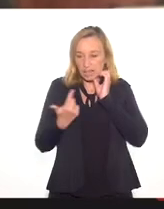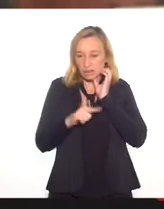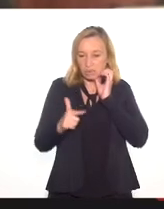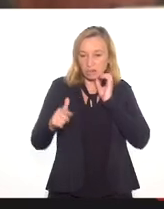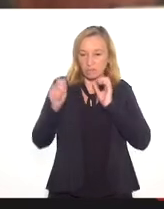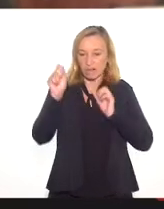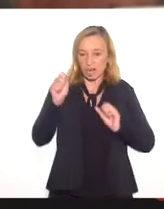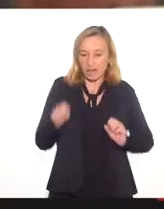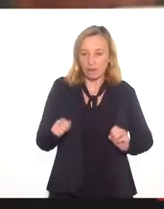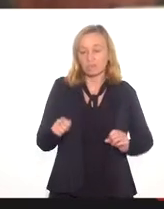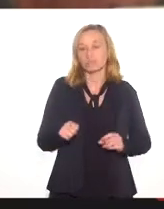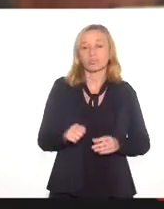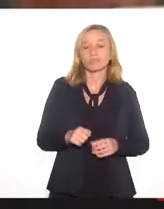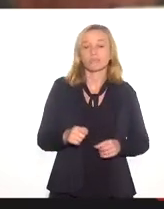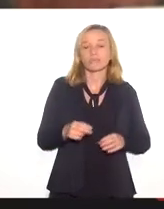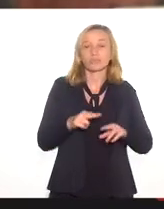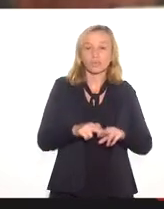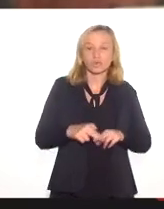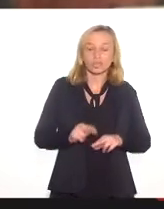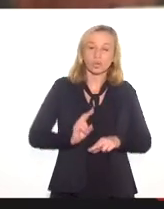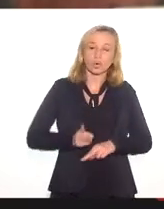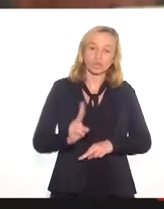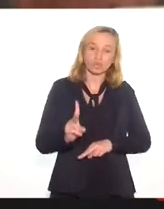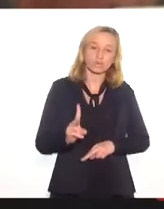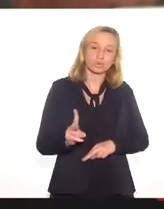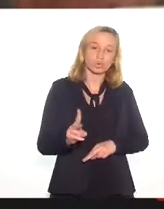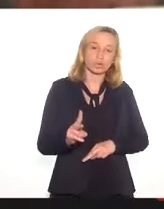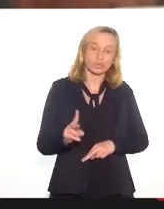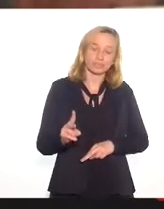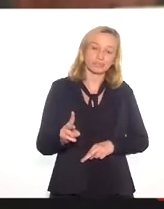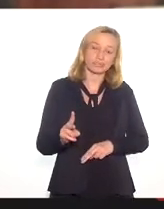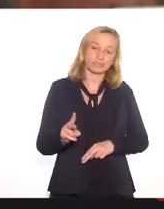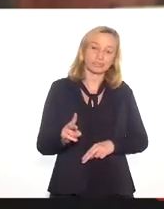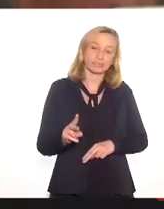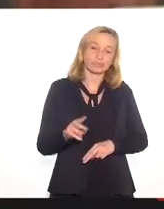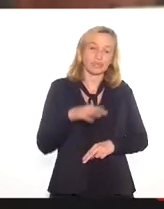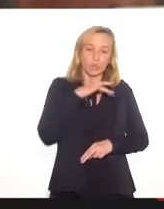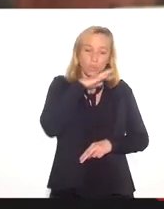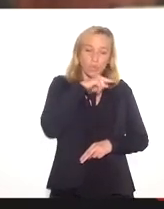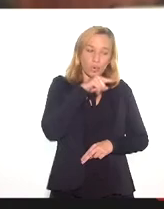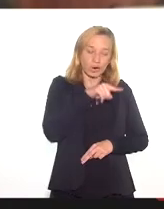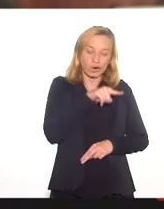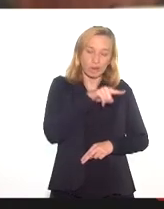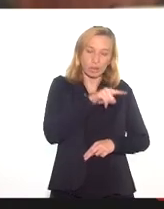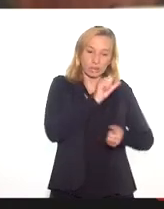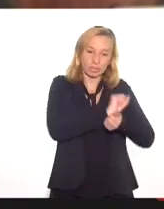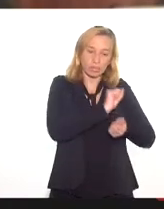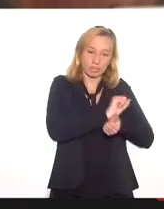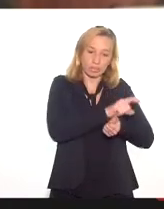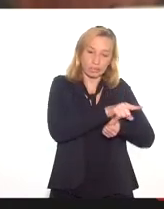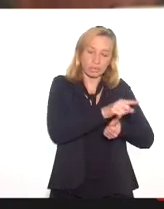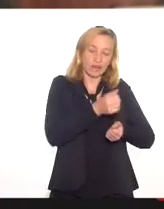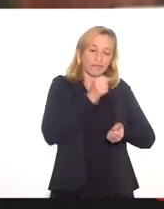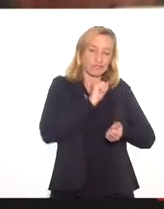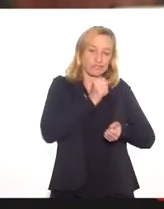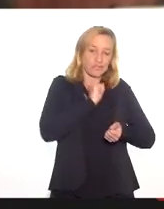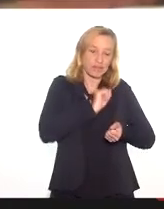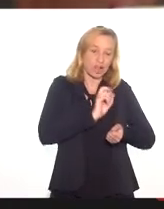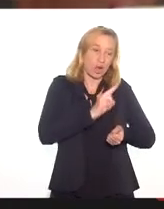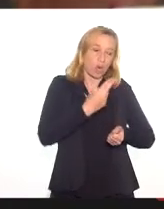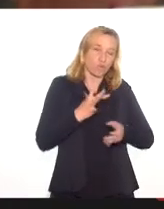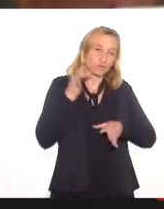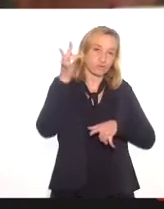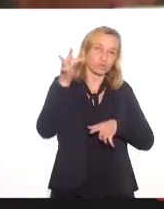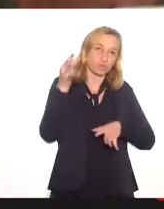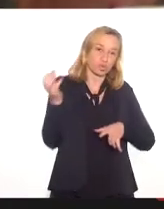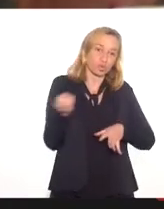elance e, portanto, continua amarrada a CEDAI, a velha CEDAI ou a futura